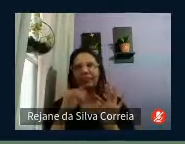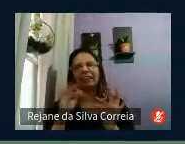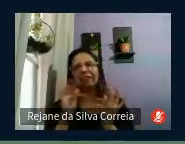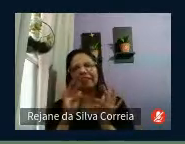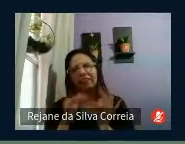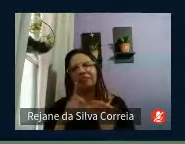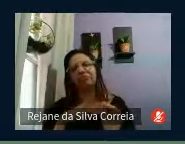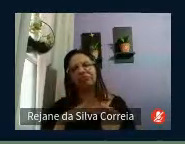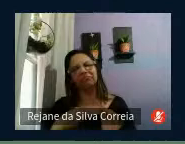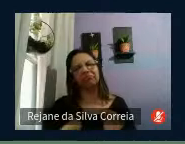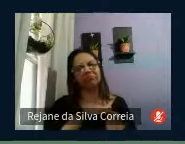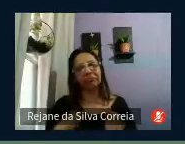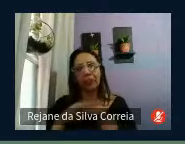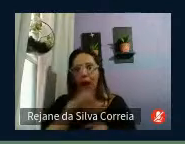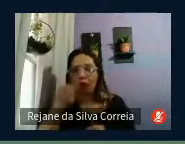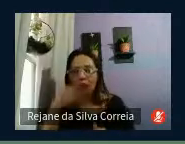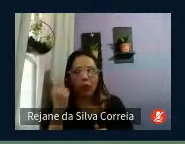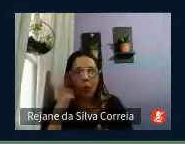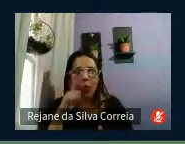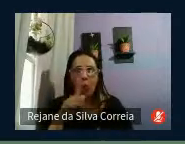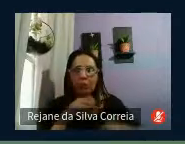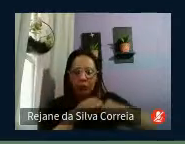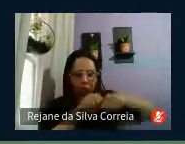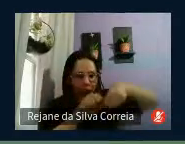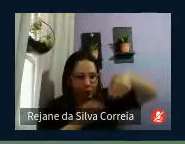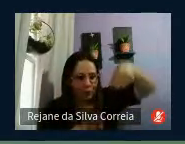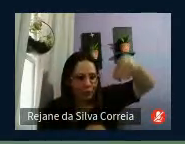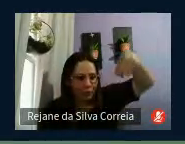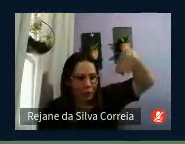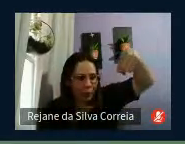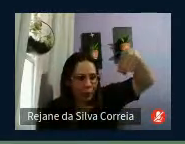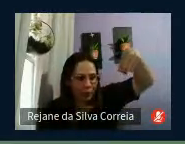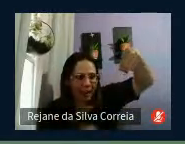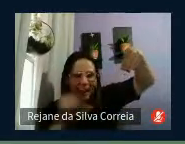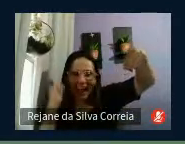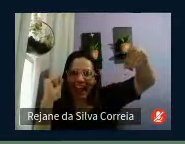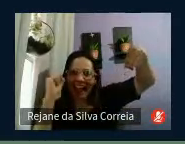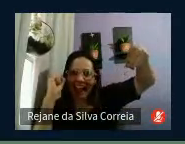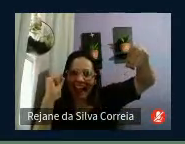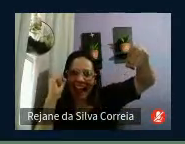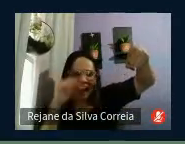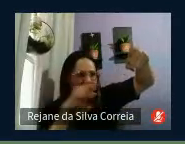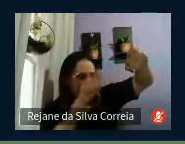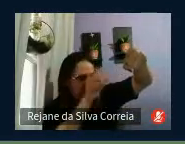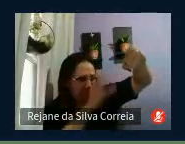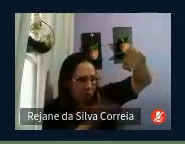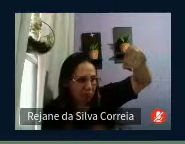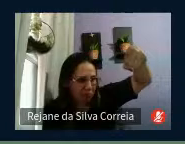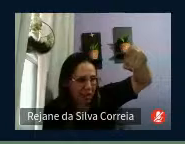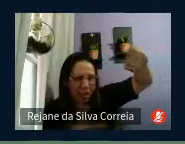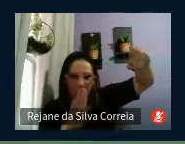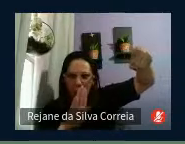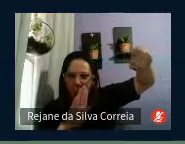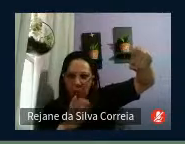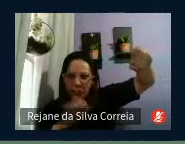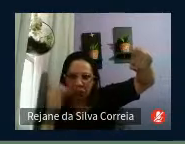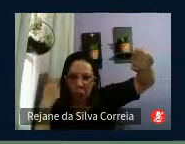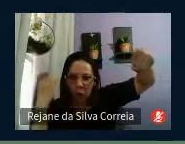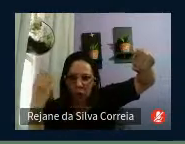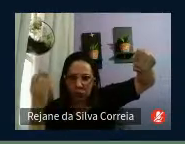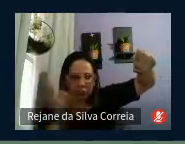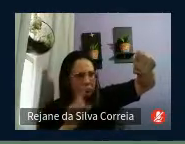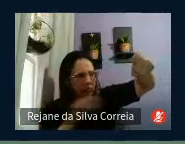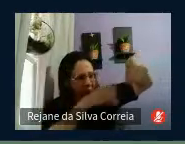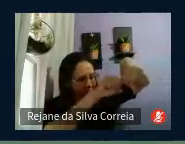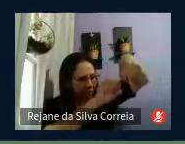alunos incríveis, quando você ali receber o seu diploma, pode ter certeza de que, por exemplo, o meu não vai ser só um diploma de bacharelado em turismo. Eu vou receber